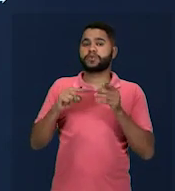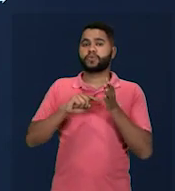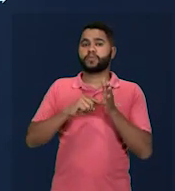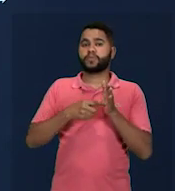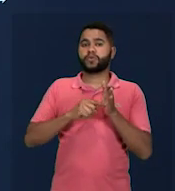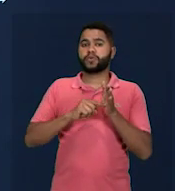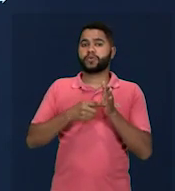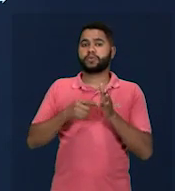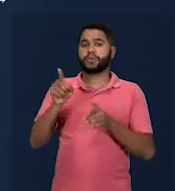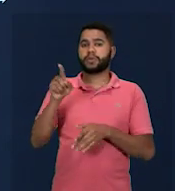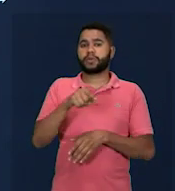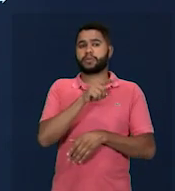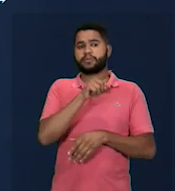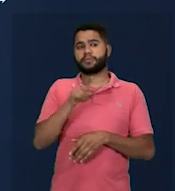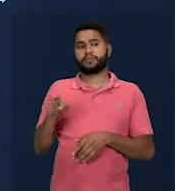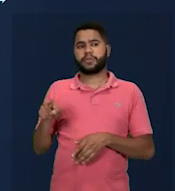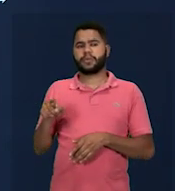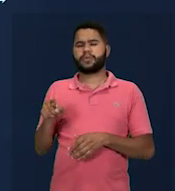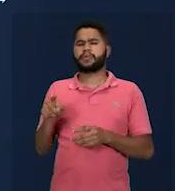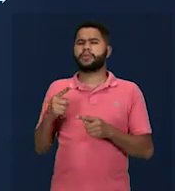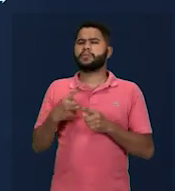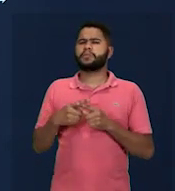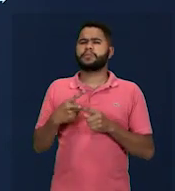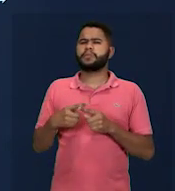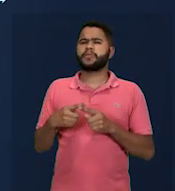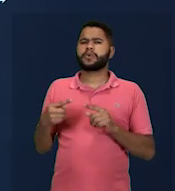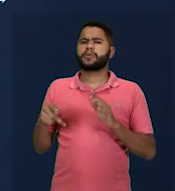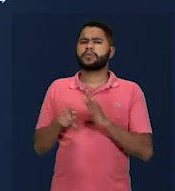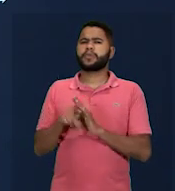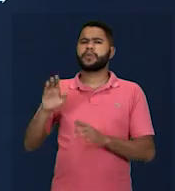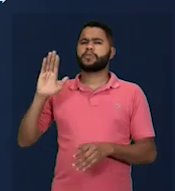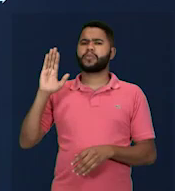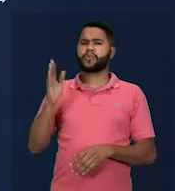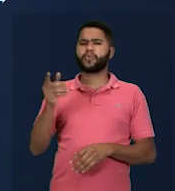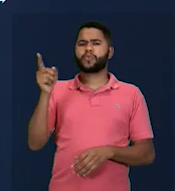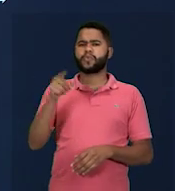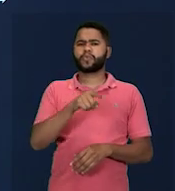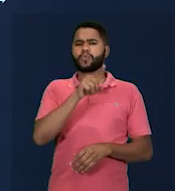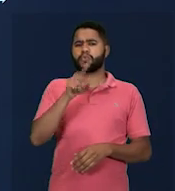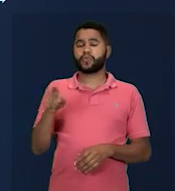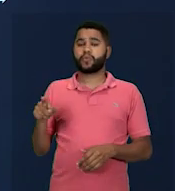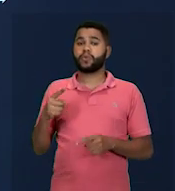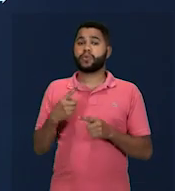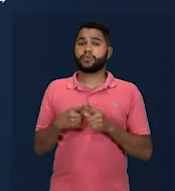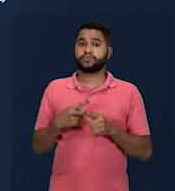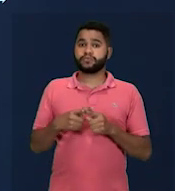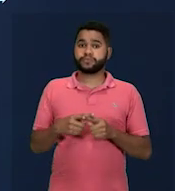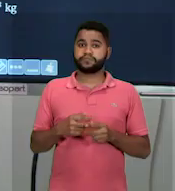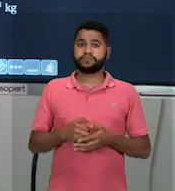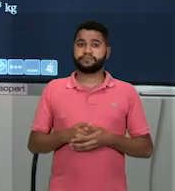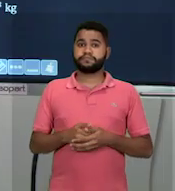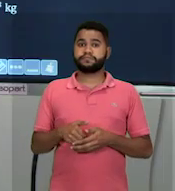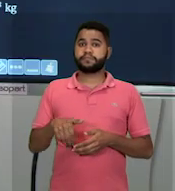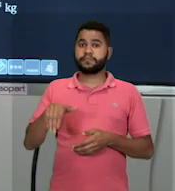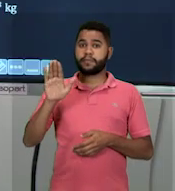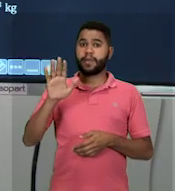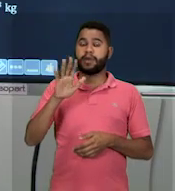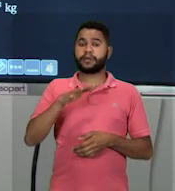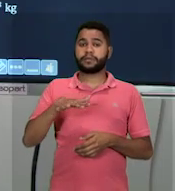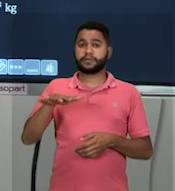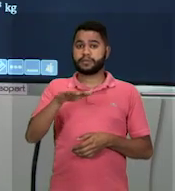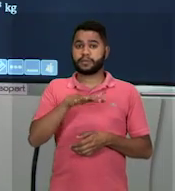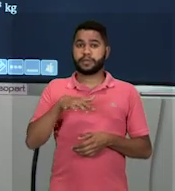multiplicar cruzado. Alex, por que são grandezas diretamente proporcionais? Porque quanto maior a área,